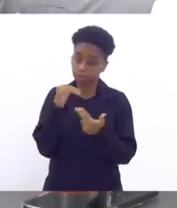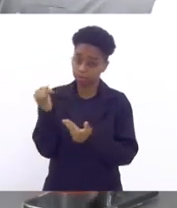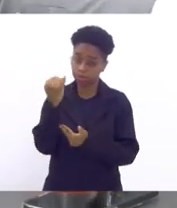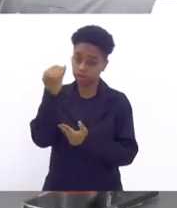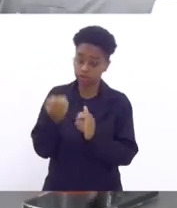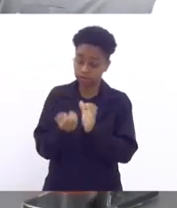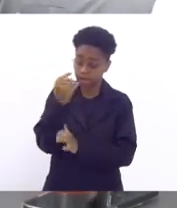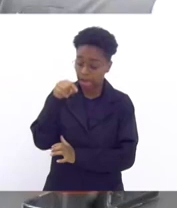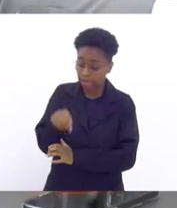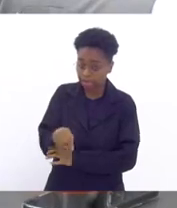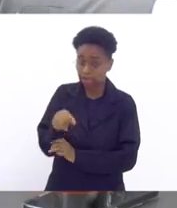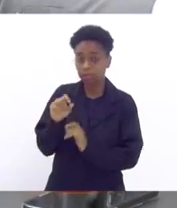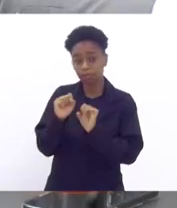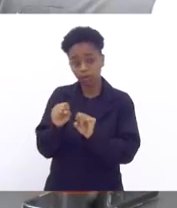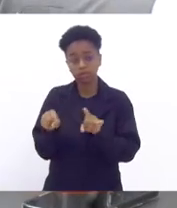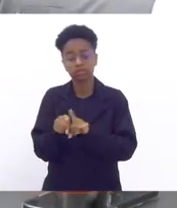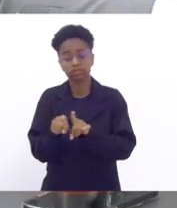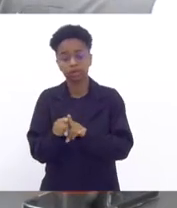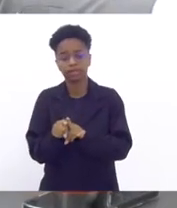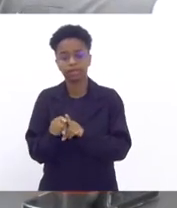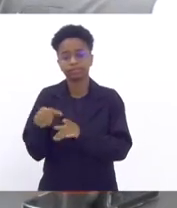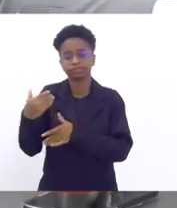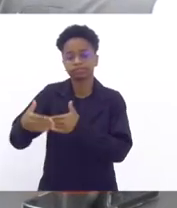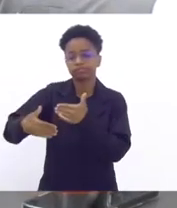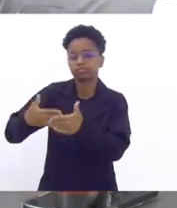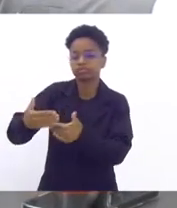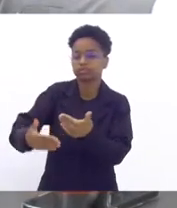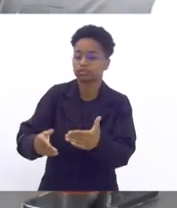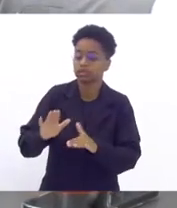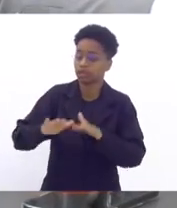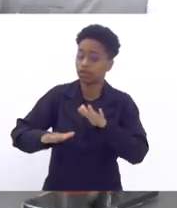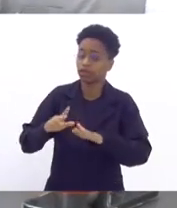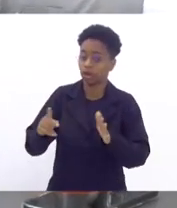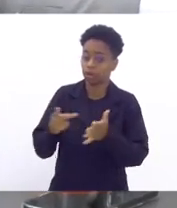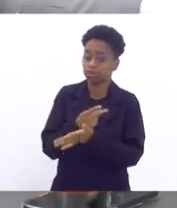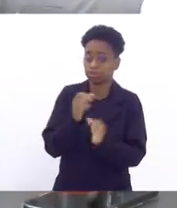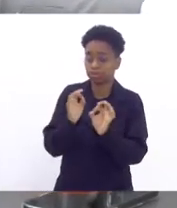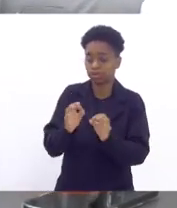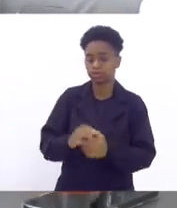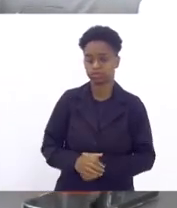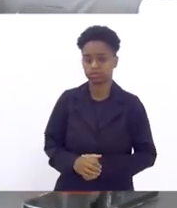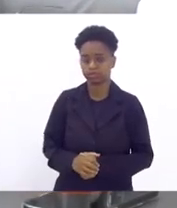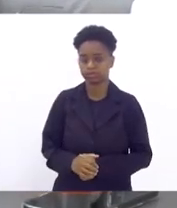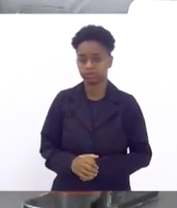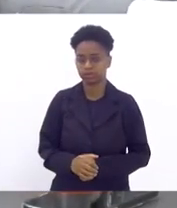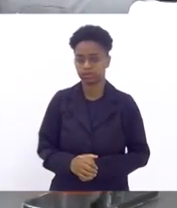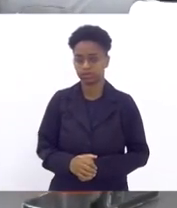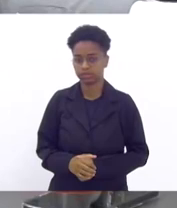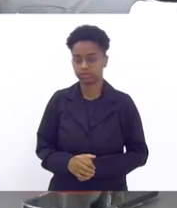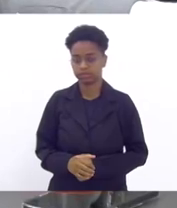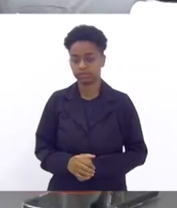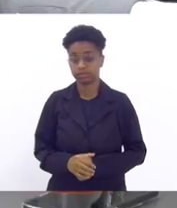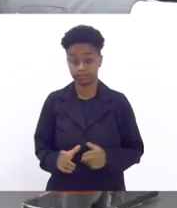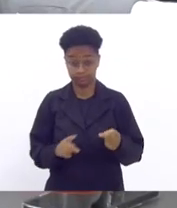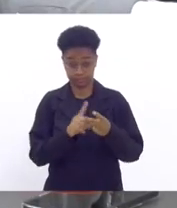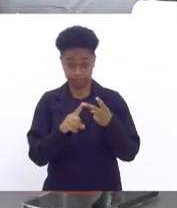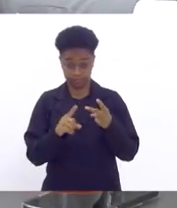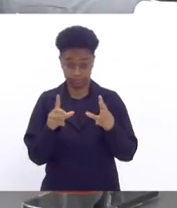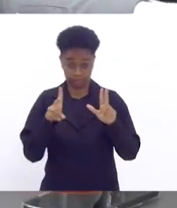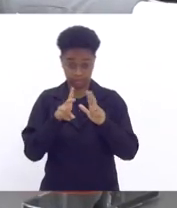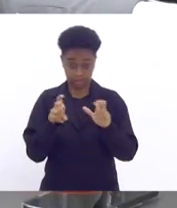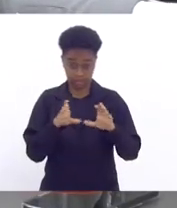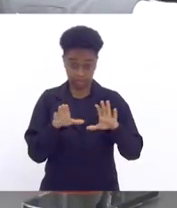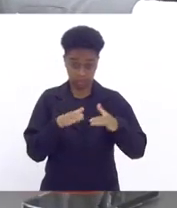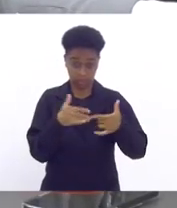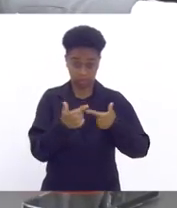nessa CJ que pode ser um desfecho para que você fez aconteçam de fato segundo essa questão das frentes